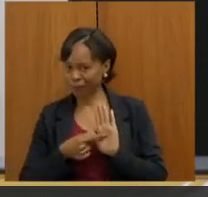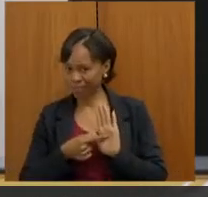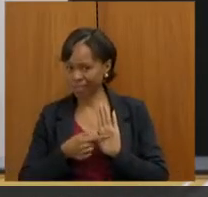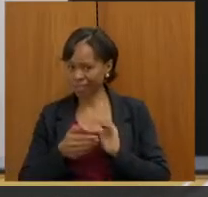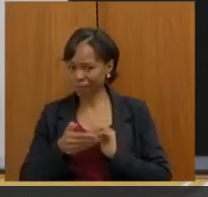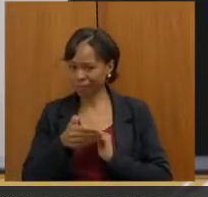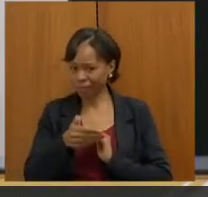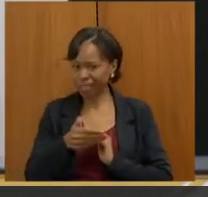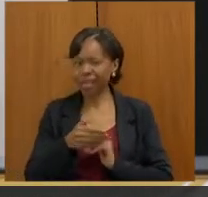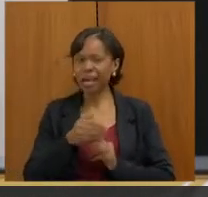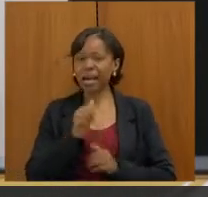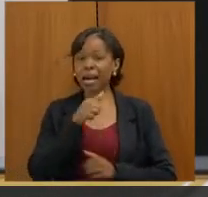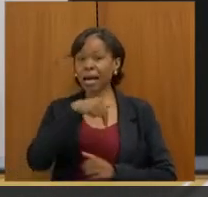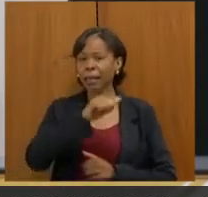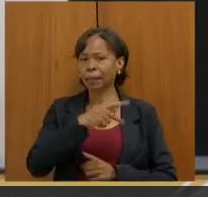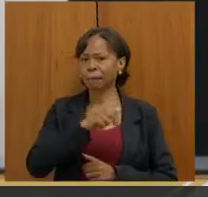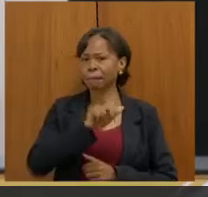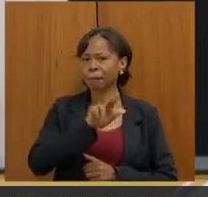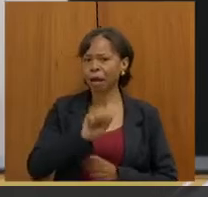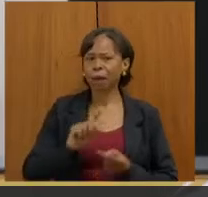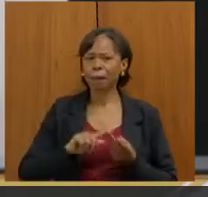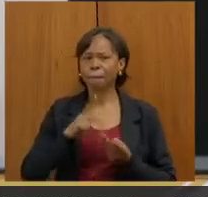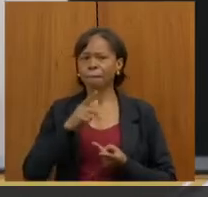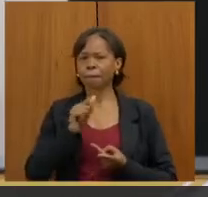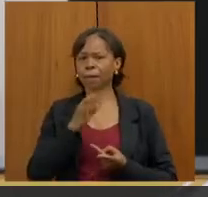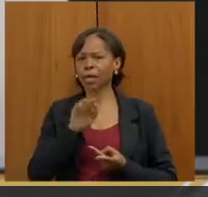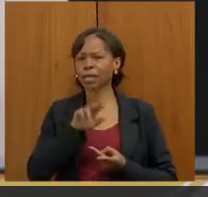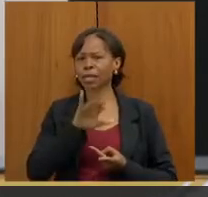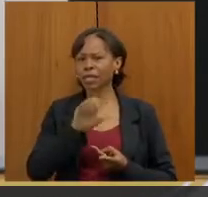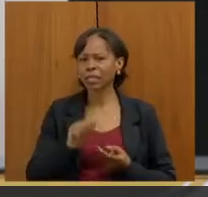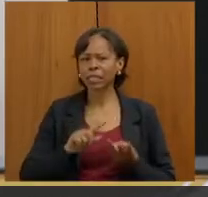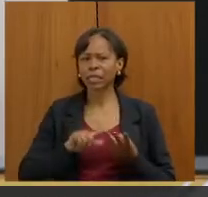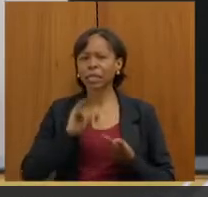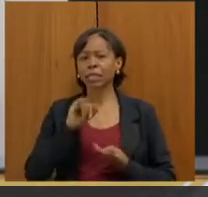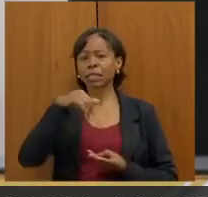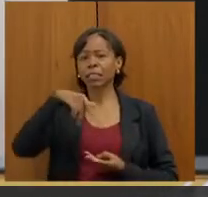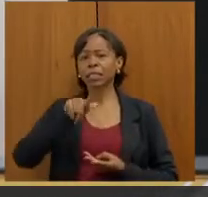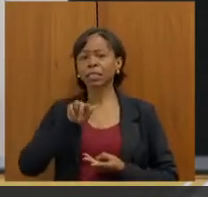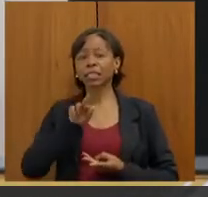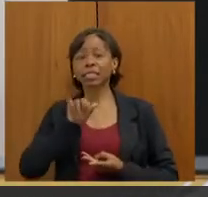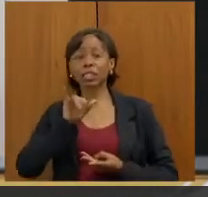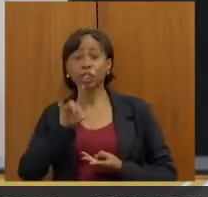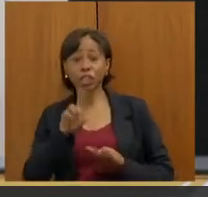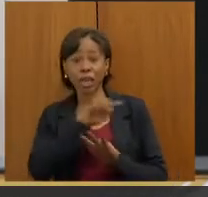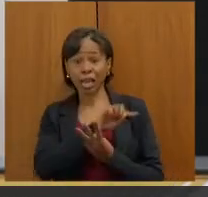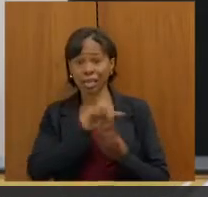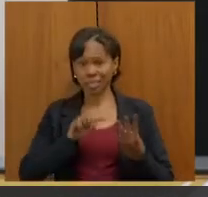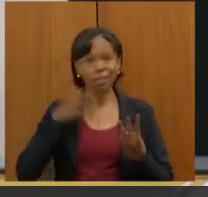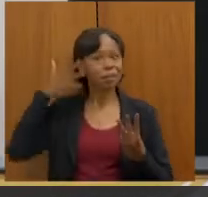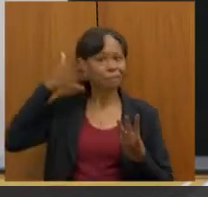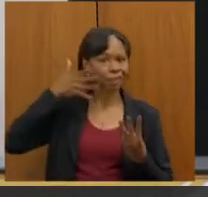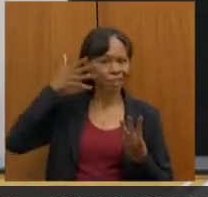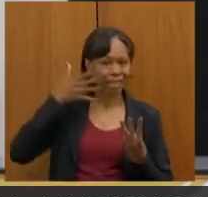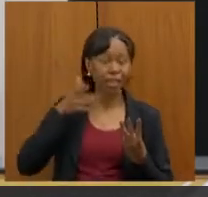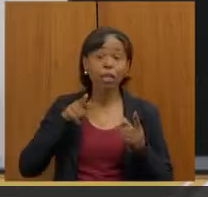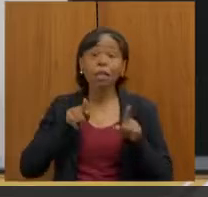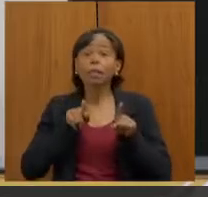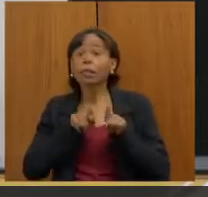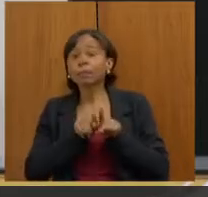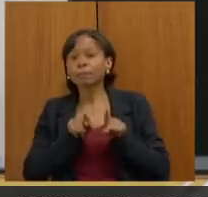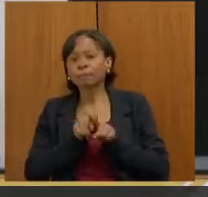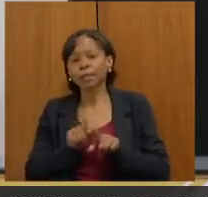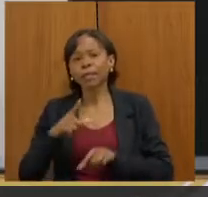Kaxeta Oi Patrícia bcook Dra Ingrid Miranda Nós também temos qundo aqui a